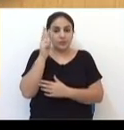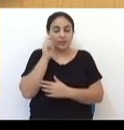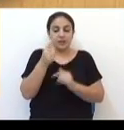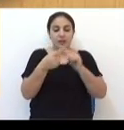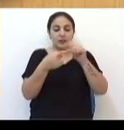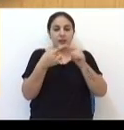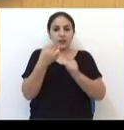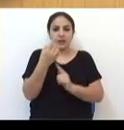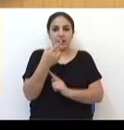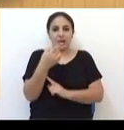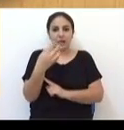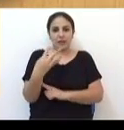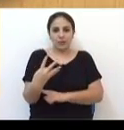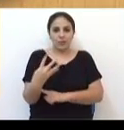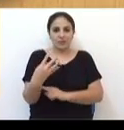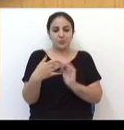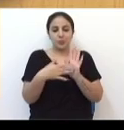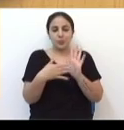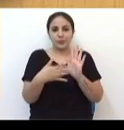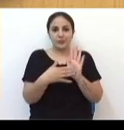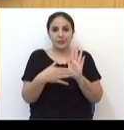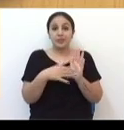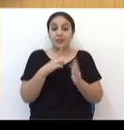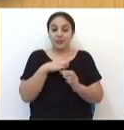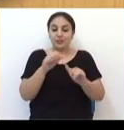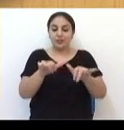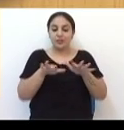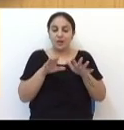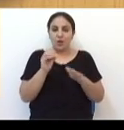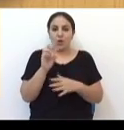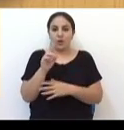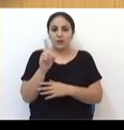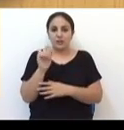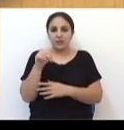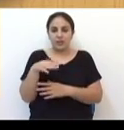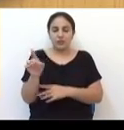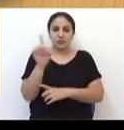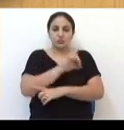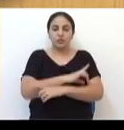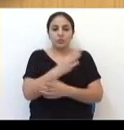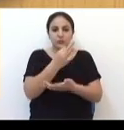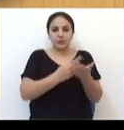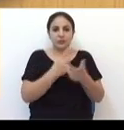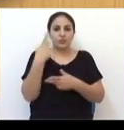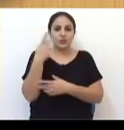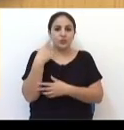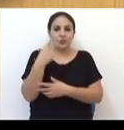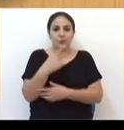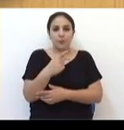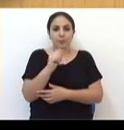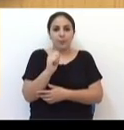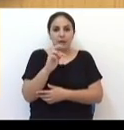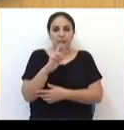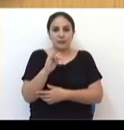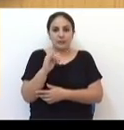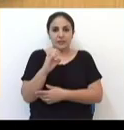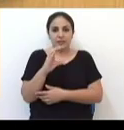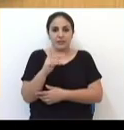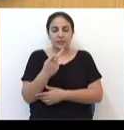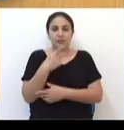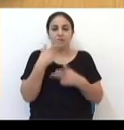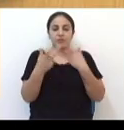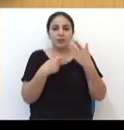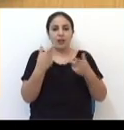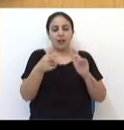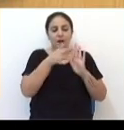segunda-feira, 14 proposições passaram pela ordem do dia. Um dos textos do vereador Patrick Cavalcante